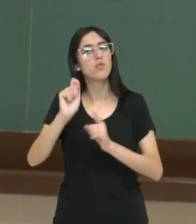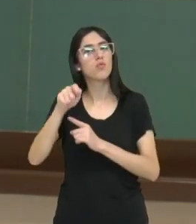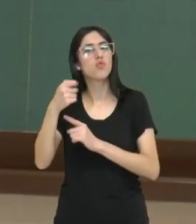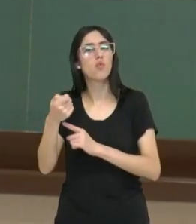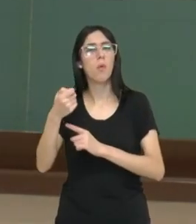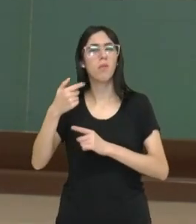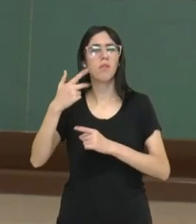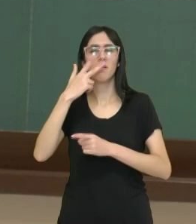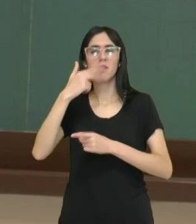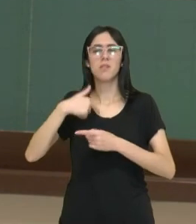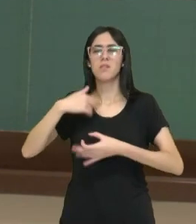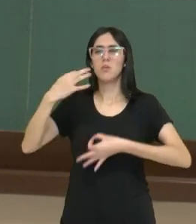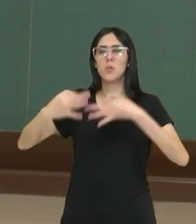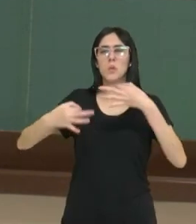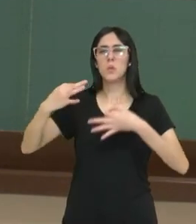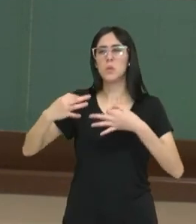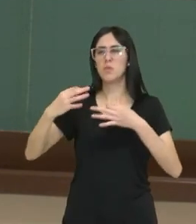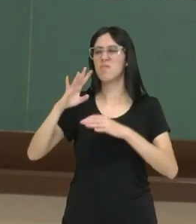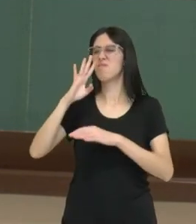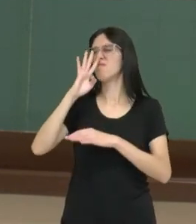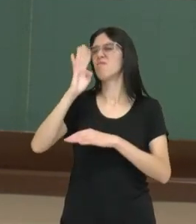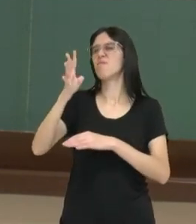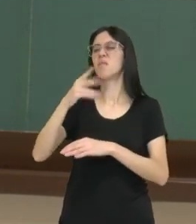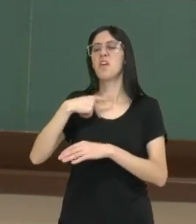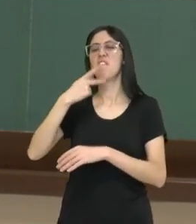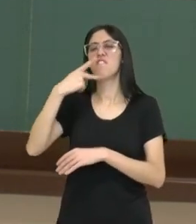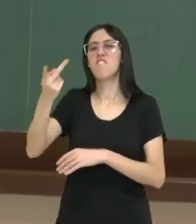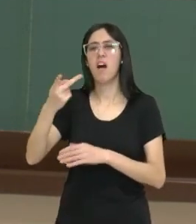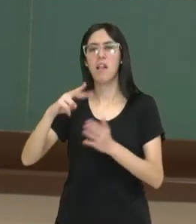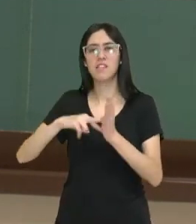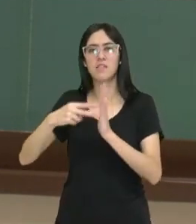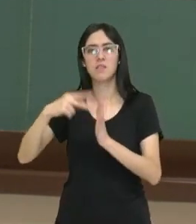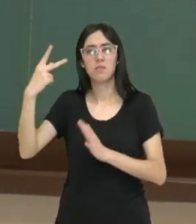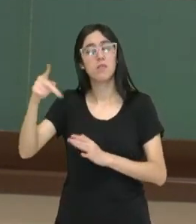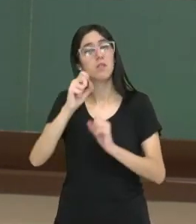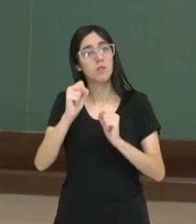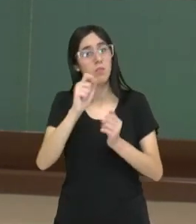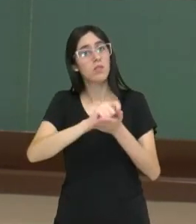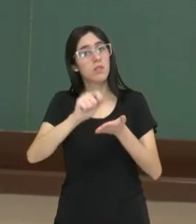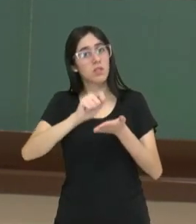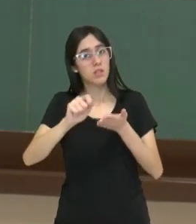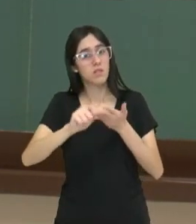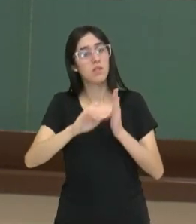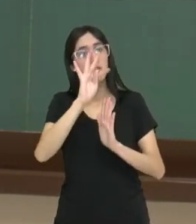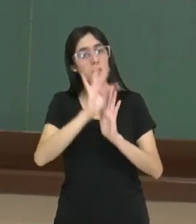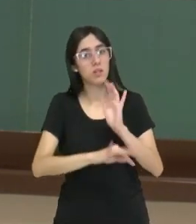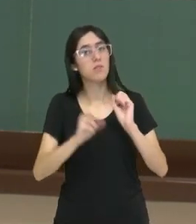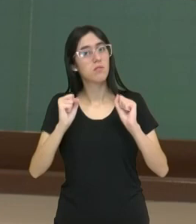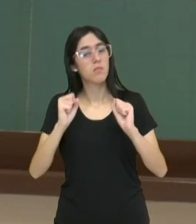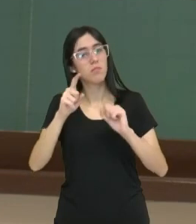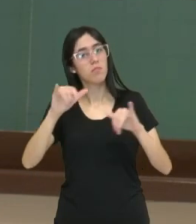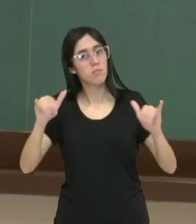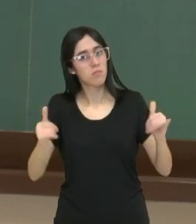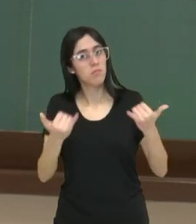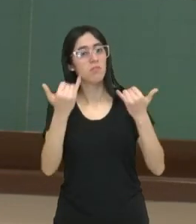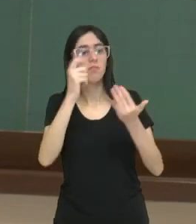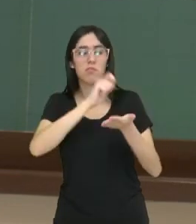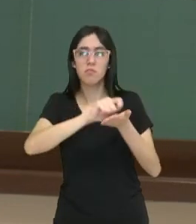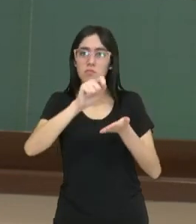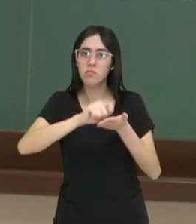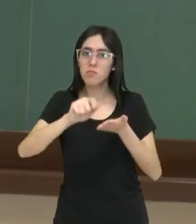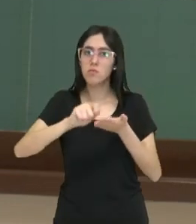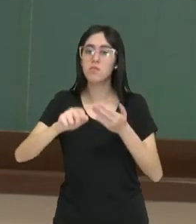que vocês já viveram, coisas que vocês já leram, que vocês já conheceram. Escreve esse texto e produz esse texto para